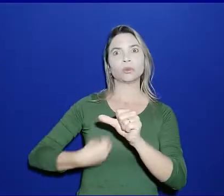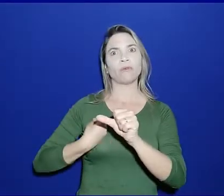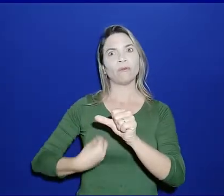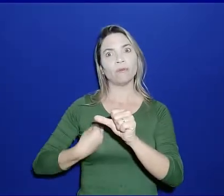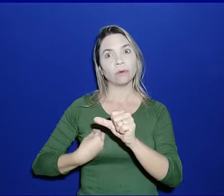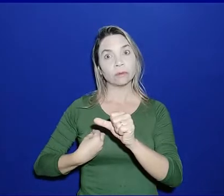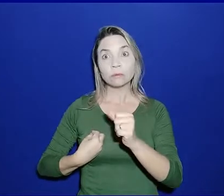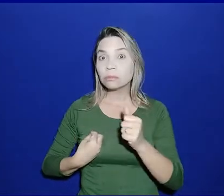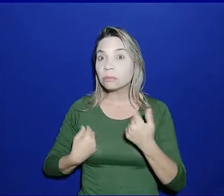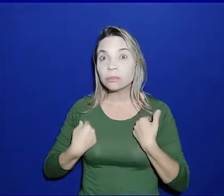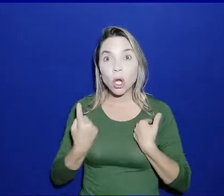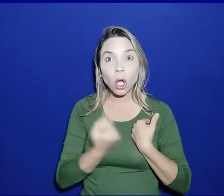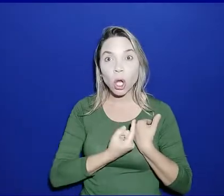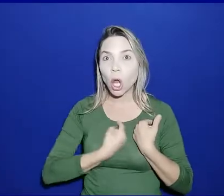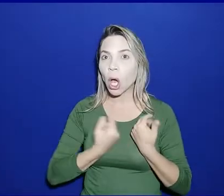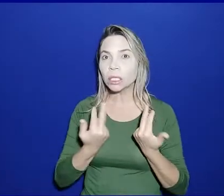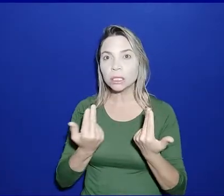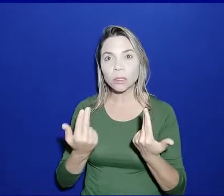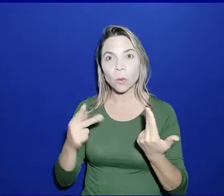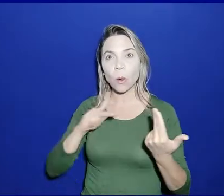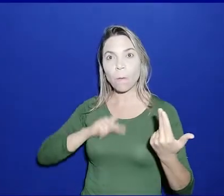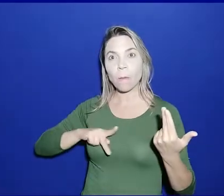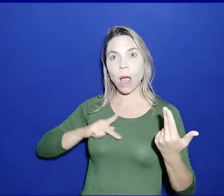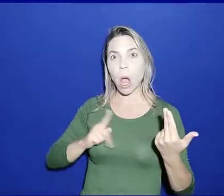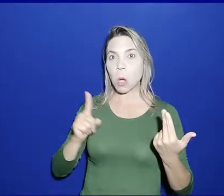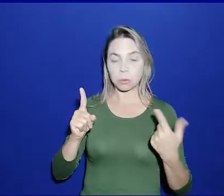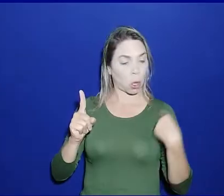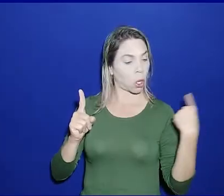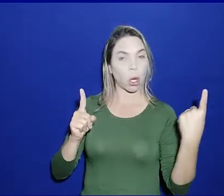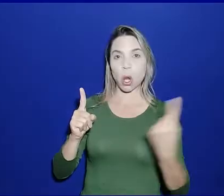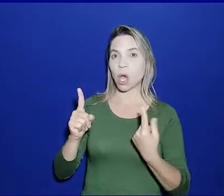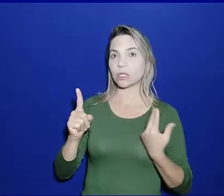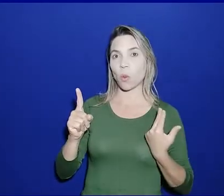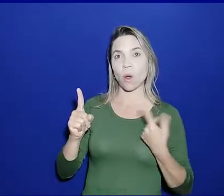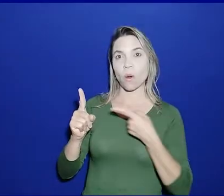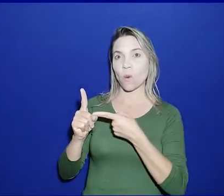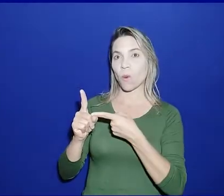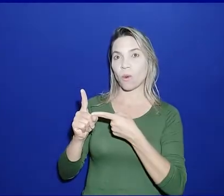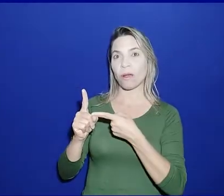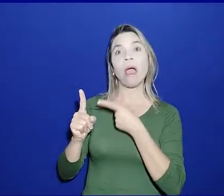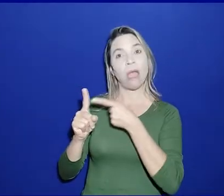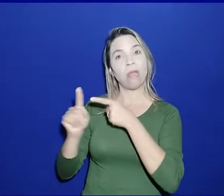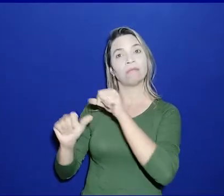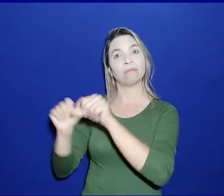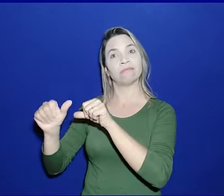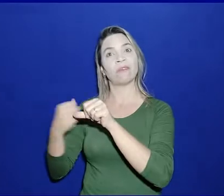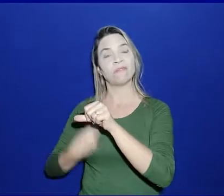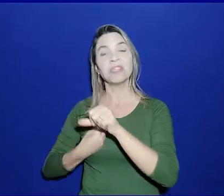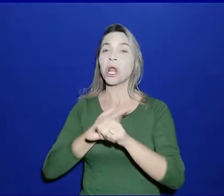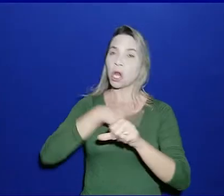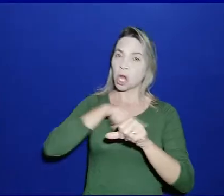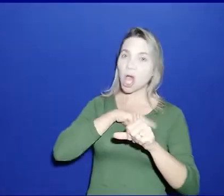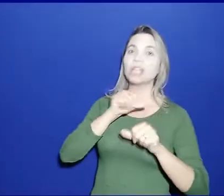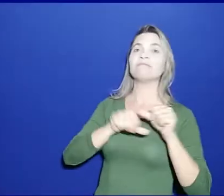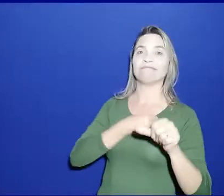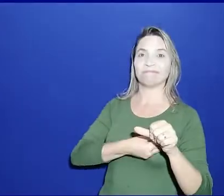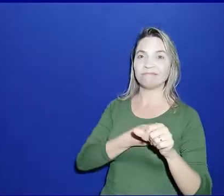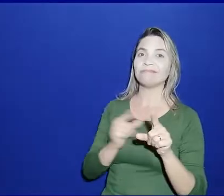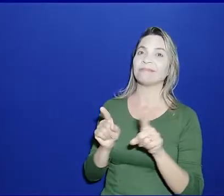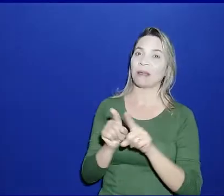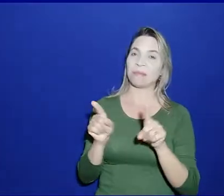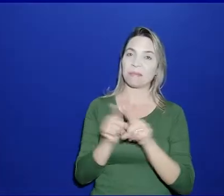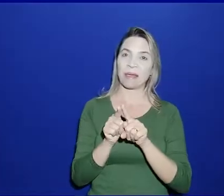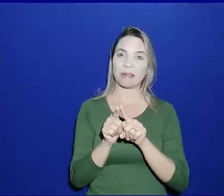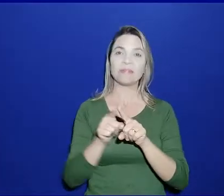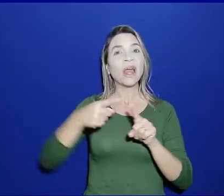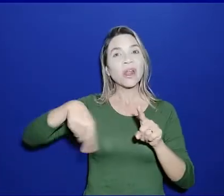em Jesus como um único e suficiente Salvador, e nós estamos vivendo segundo a vontade de Deus, proclamando